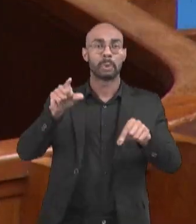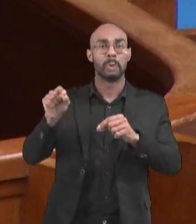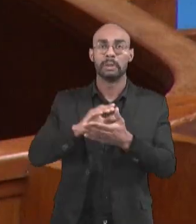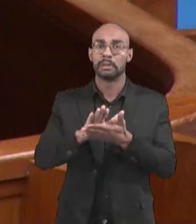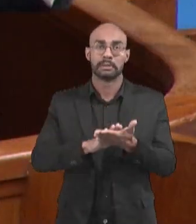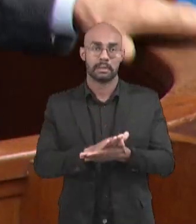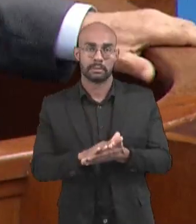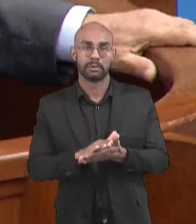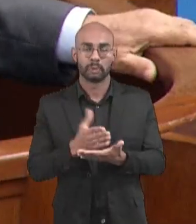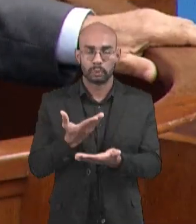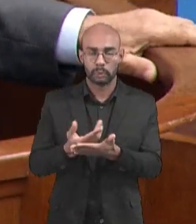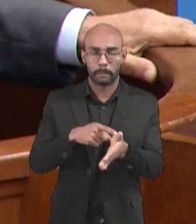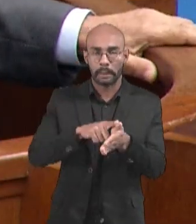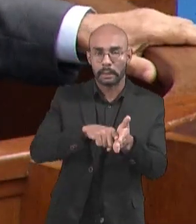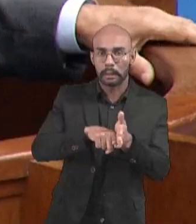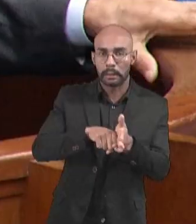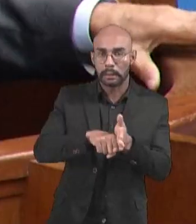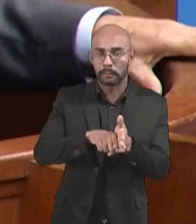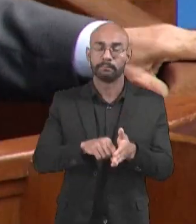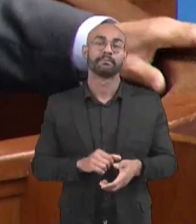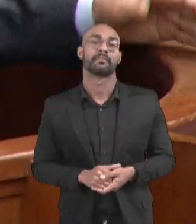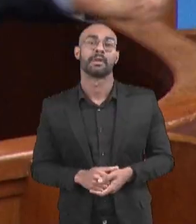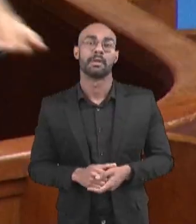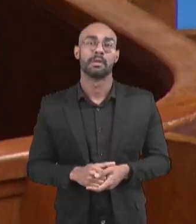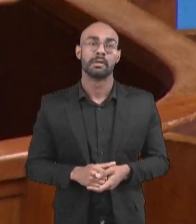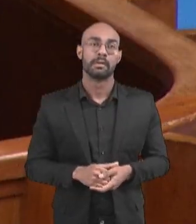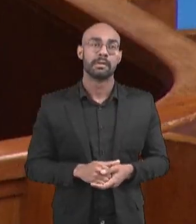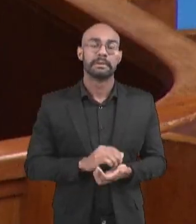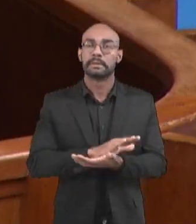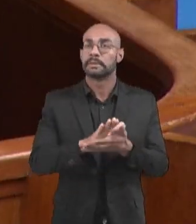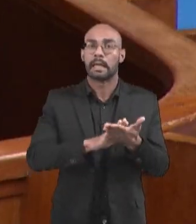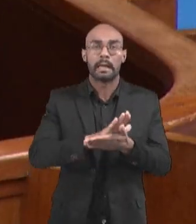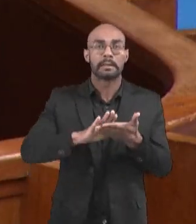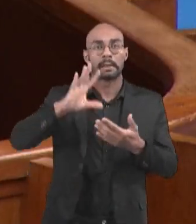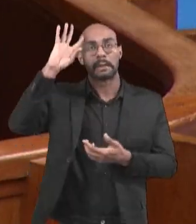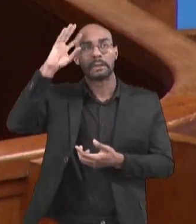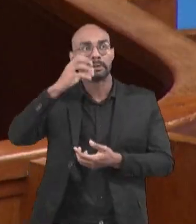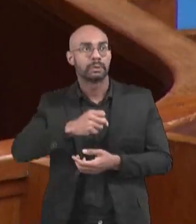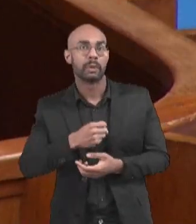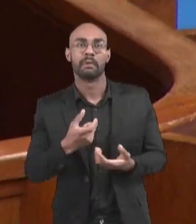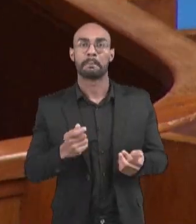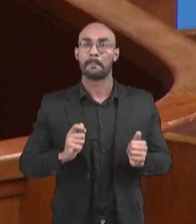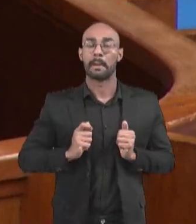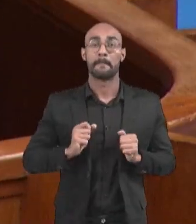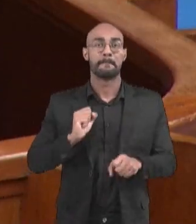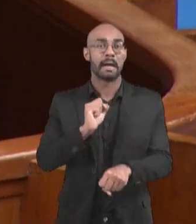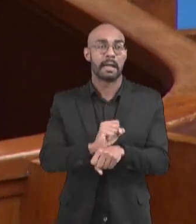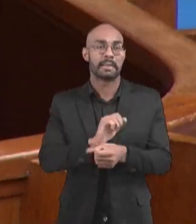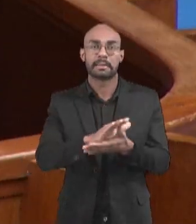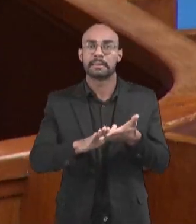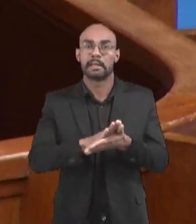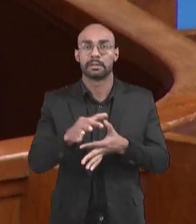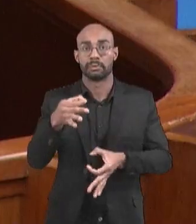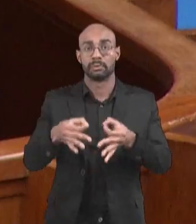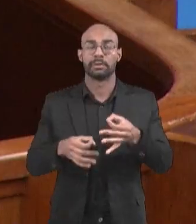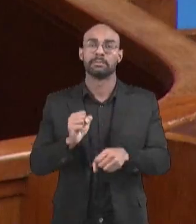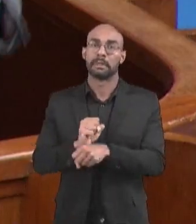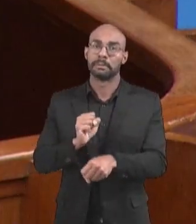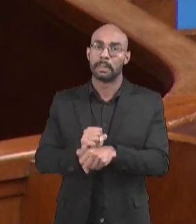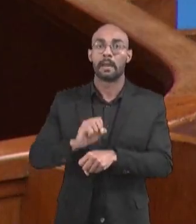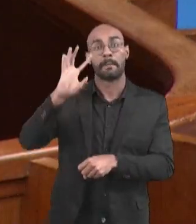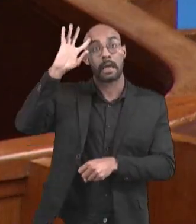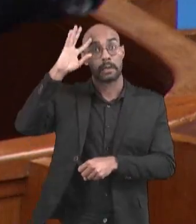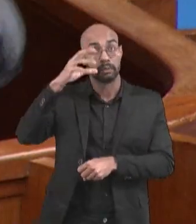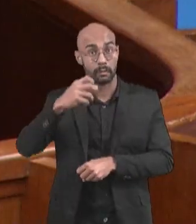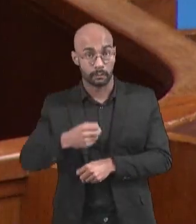um estudo antropológico mais, não é para decidir nenhuma demanda que tem na justiça, até não